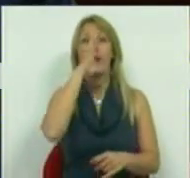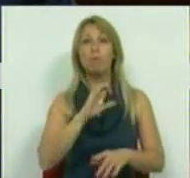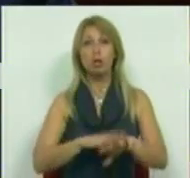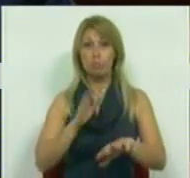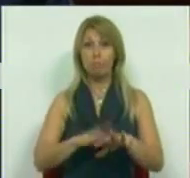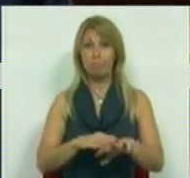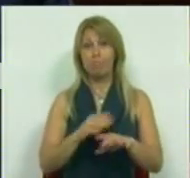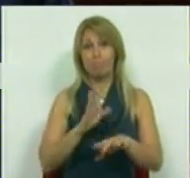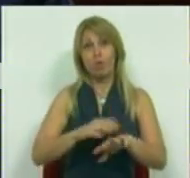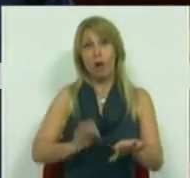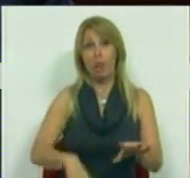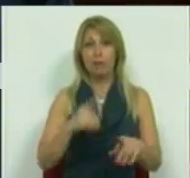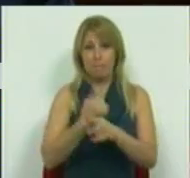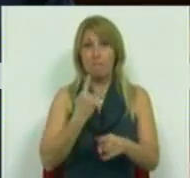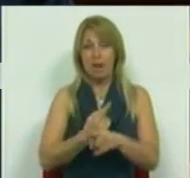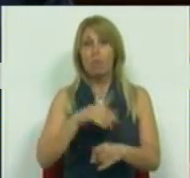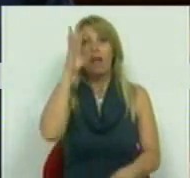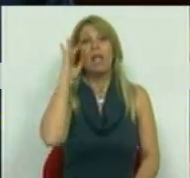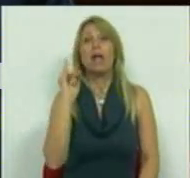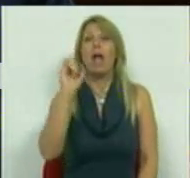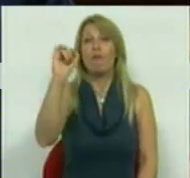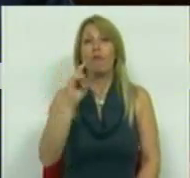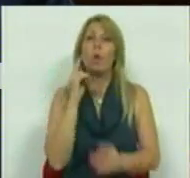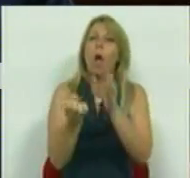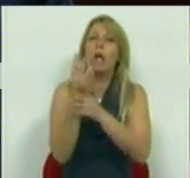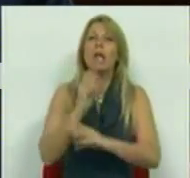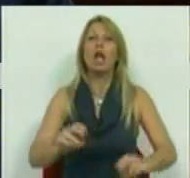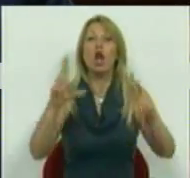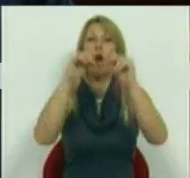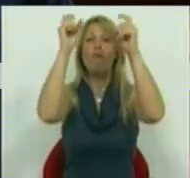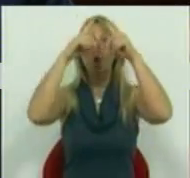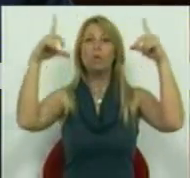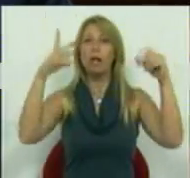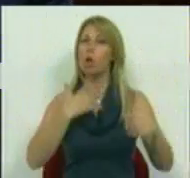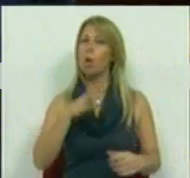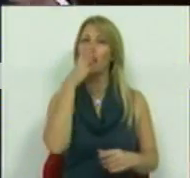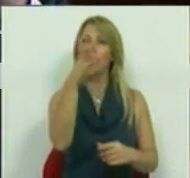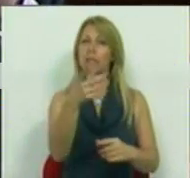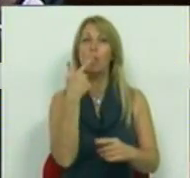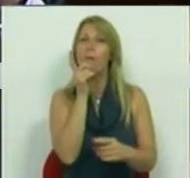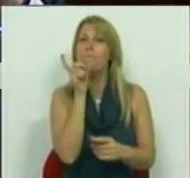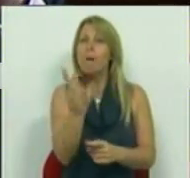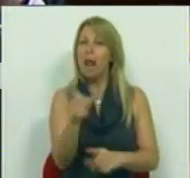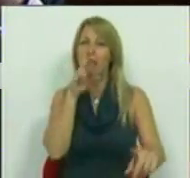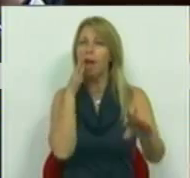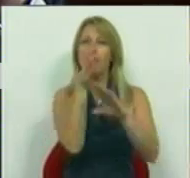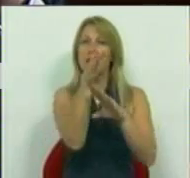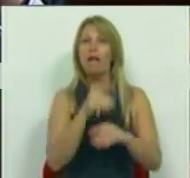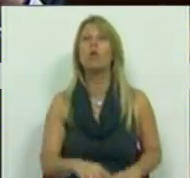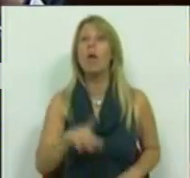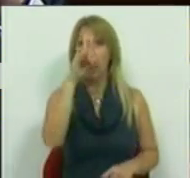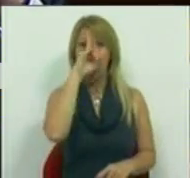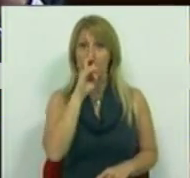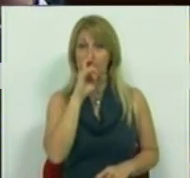criatividade na invenção de novos conceitos, eu quero deixar-lhe uma palavra diretamente. Lembre-se, é certo que